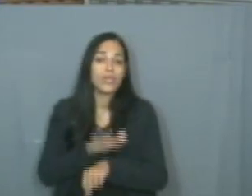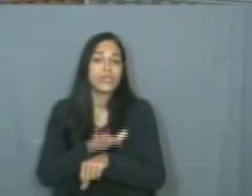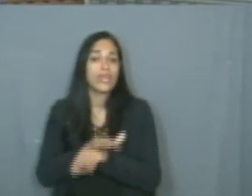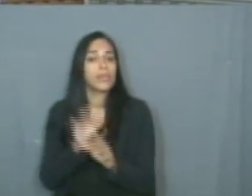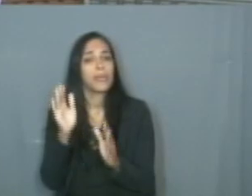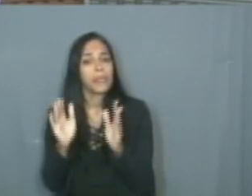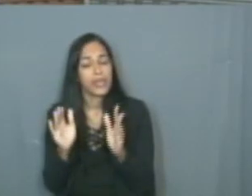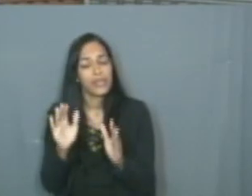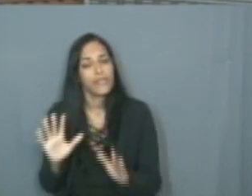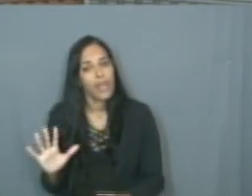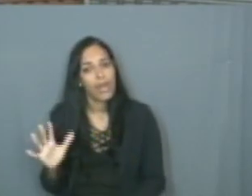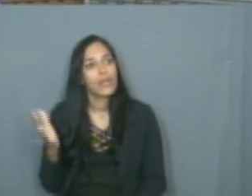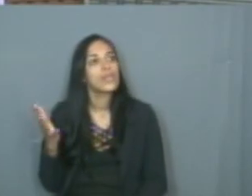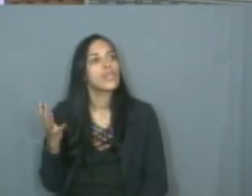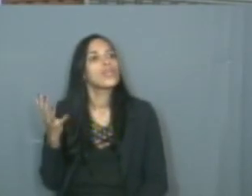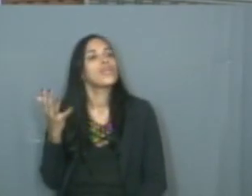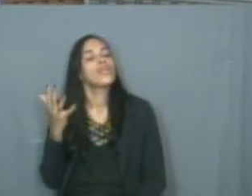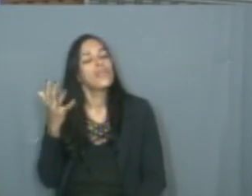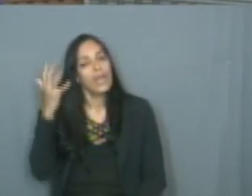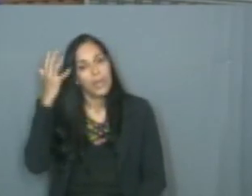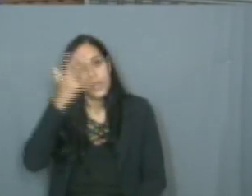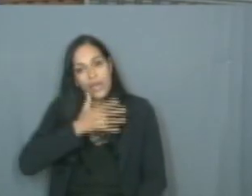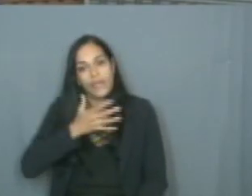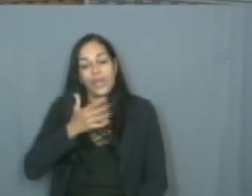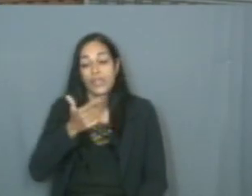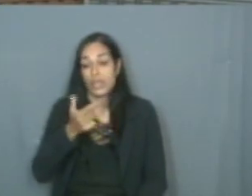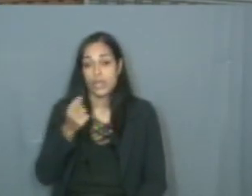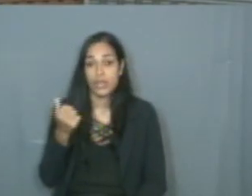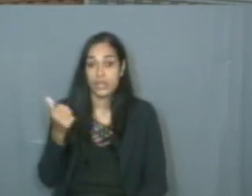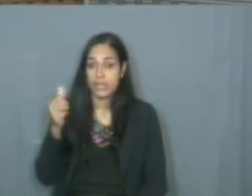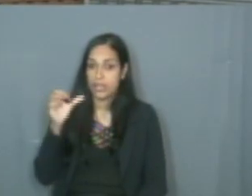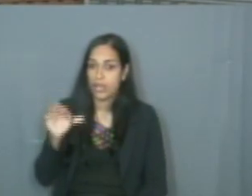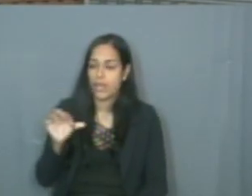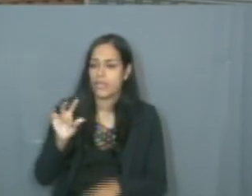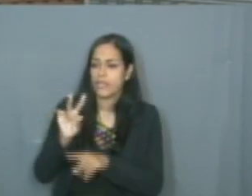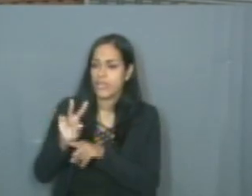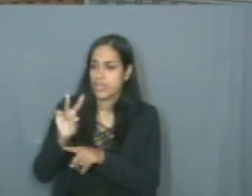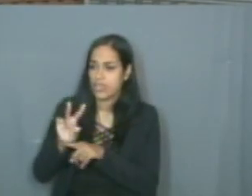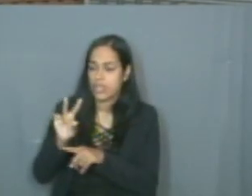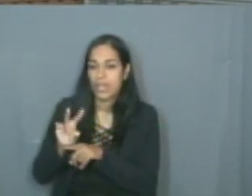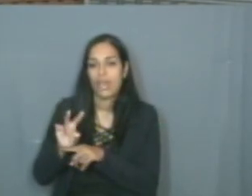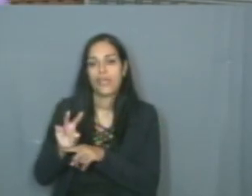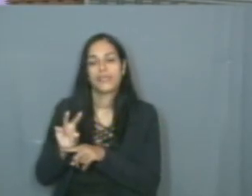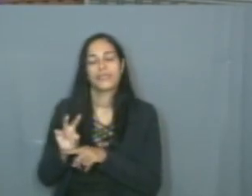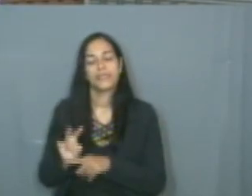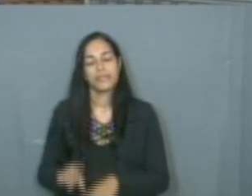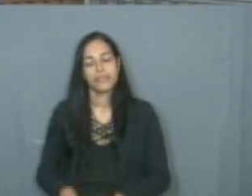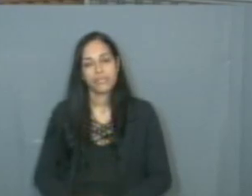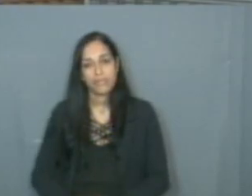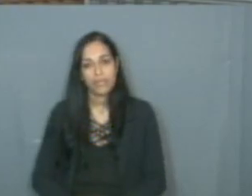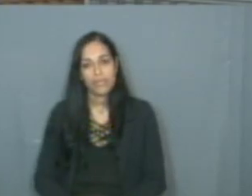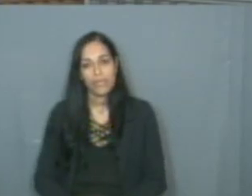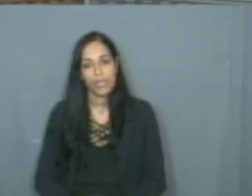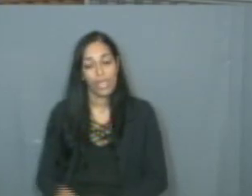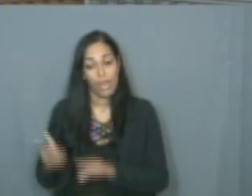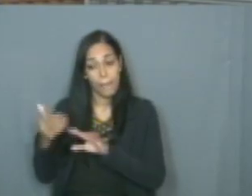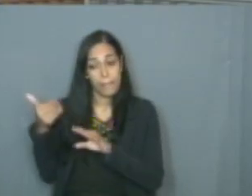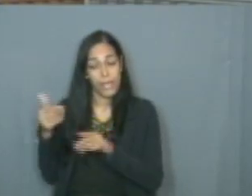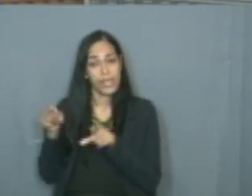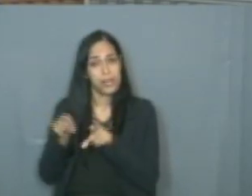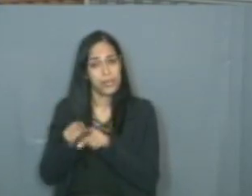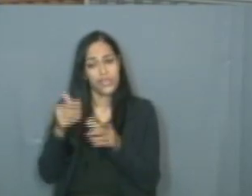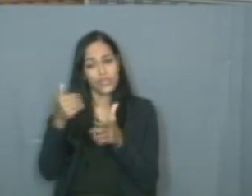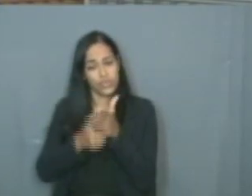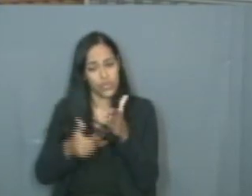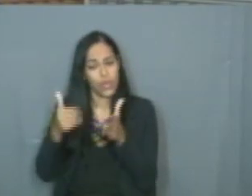isso vem acontecendo, está provado que desde 2019 é preciso investigar se para trás também esses descontos